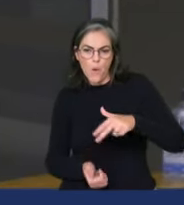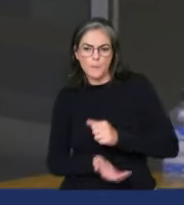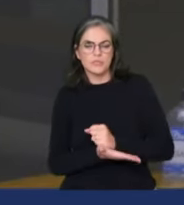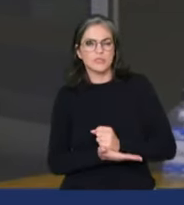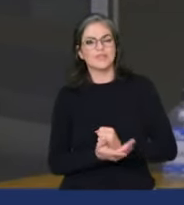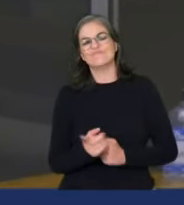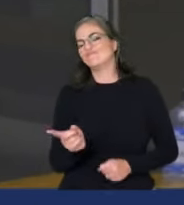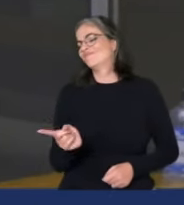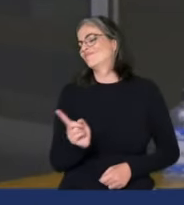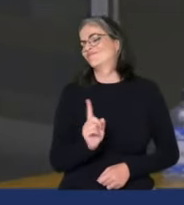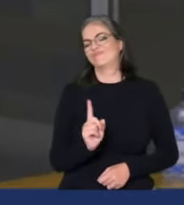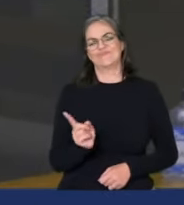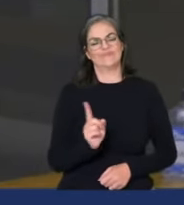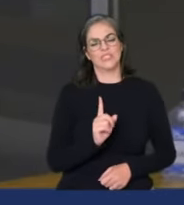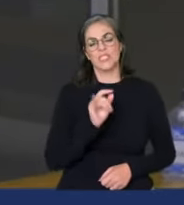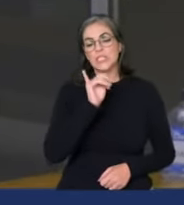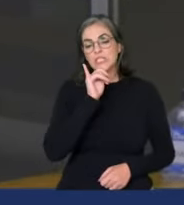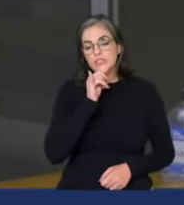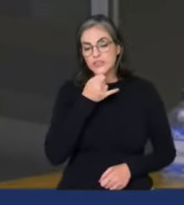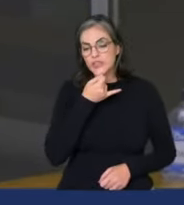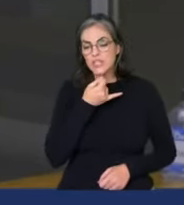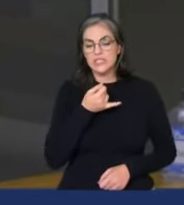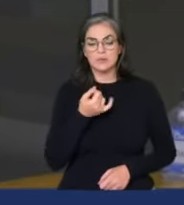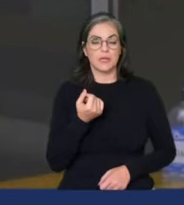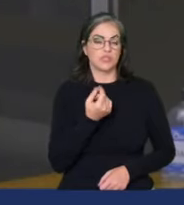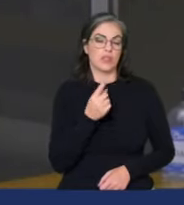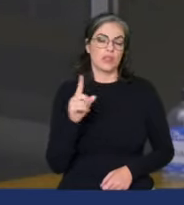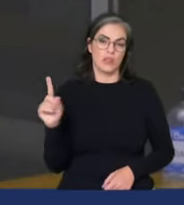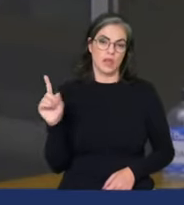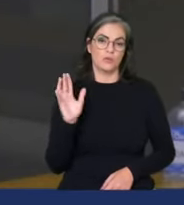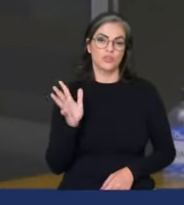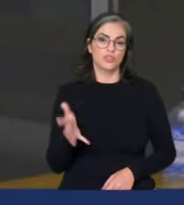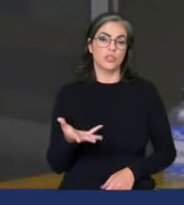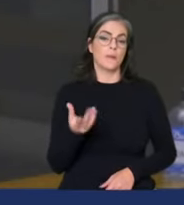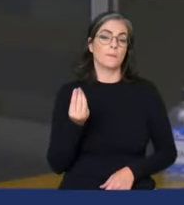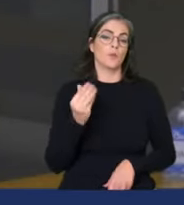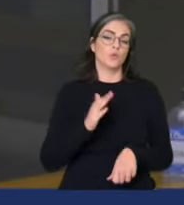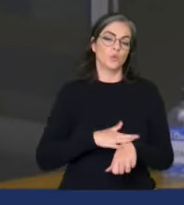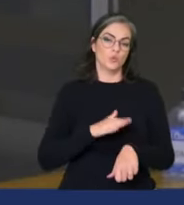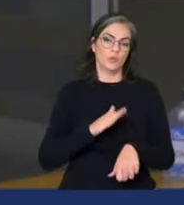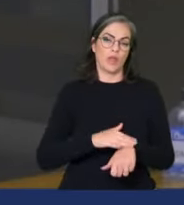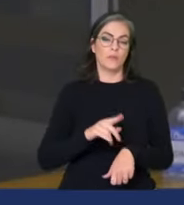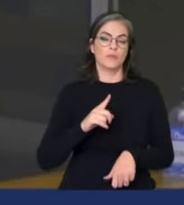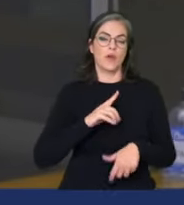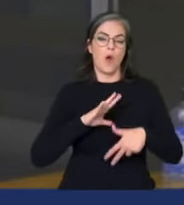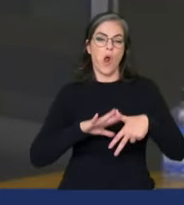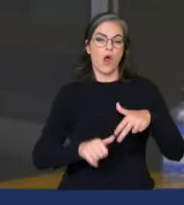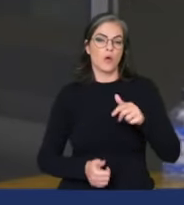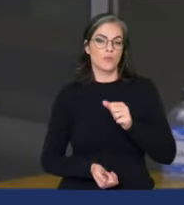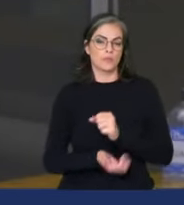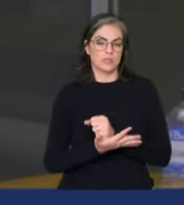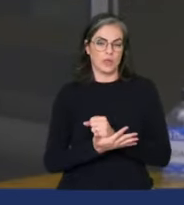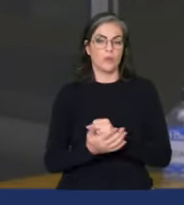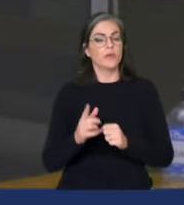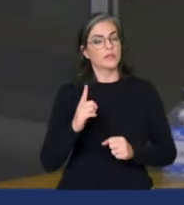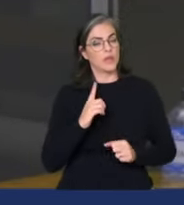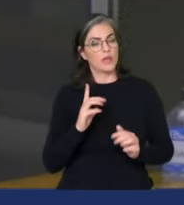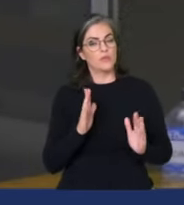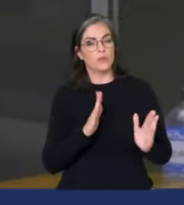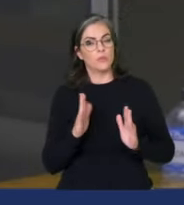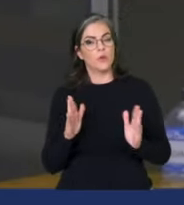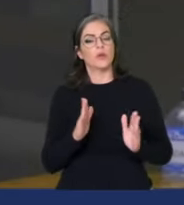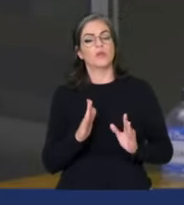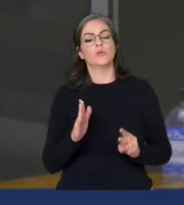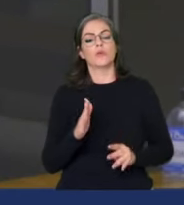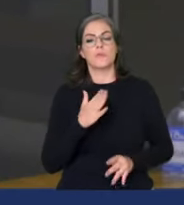Felizmente, a corrupção na Petrobras é histórica, e se teve um momento que foi mais contundente ou foi